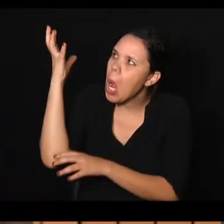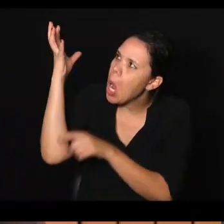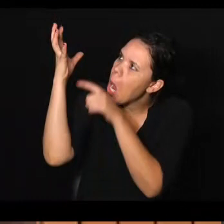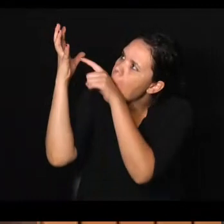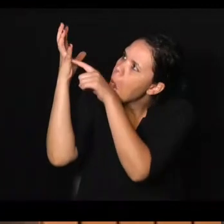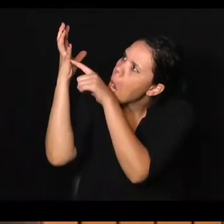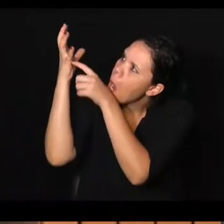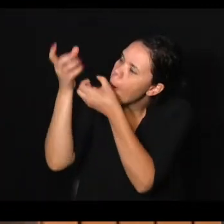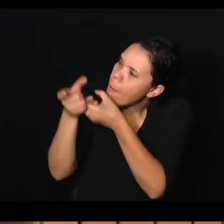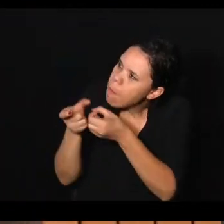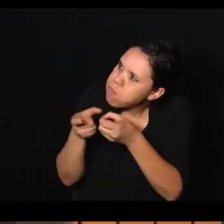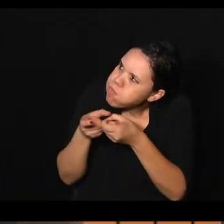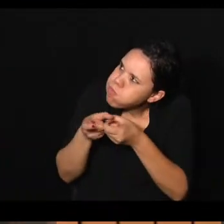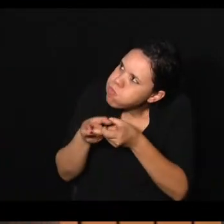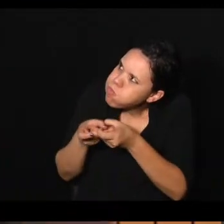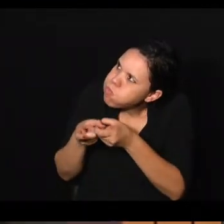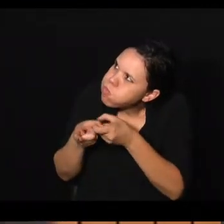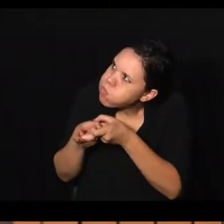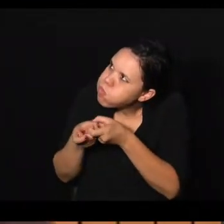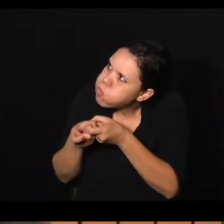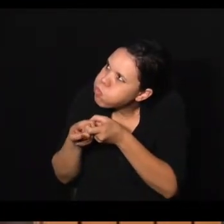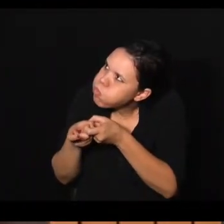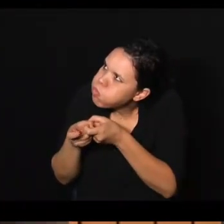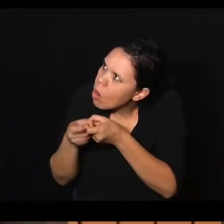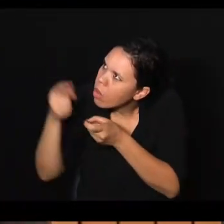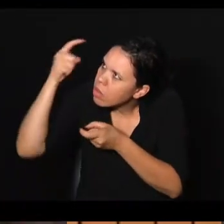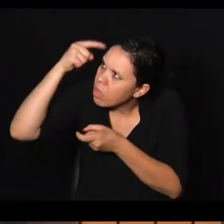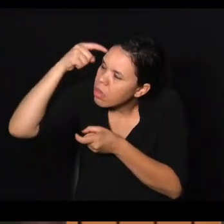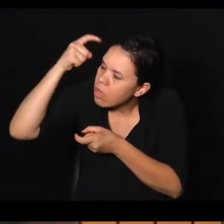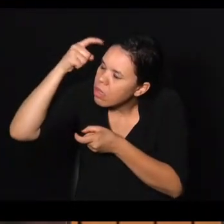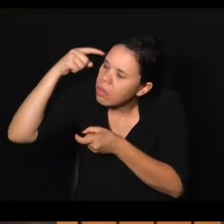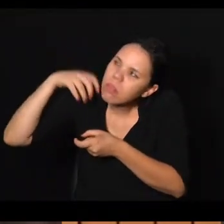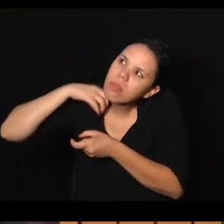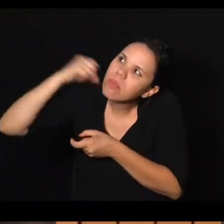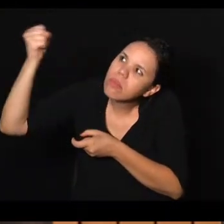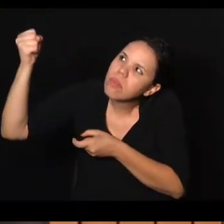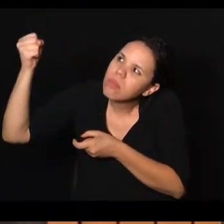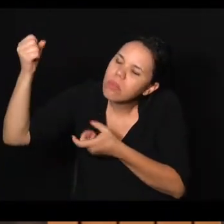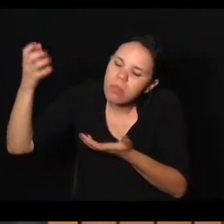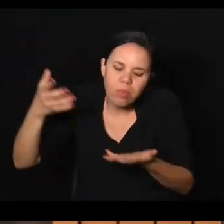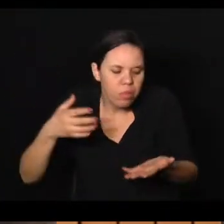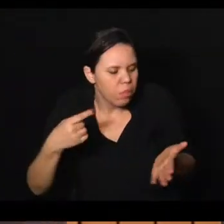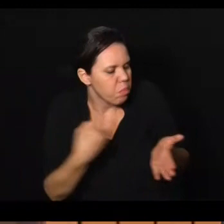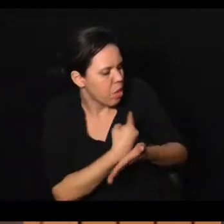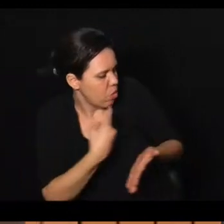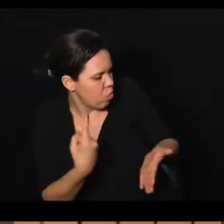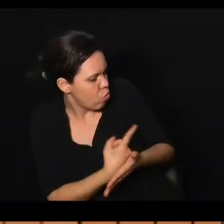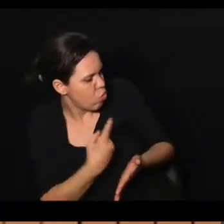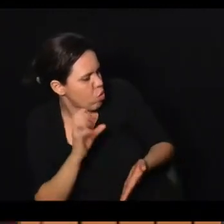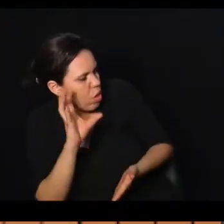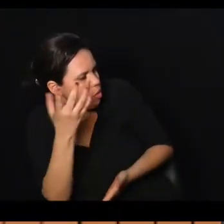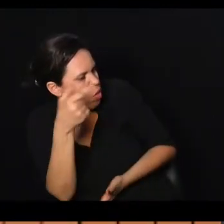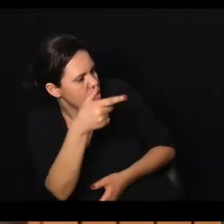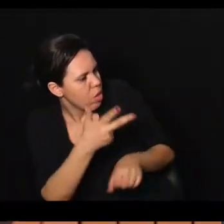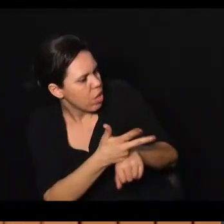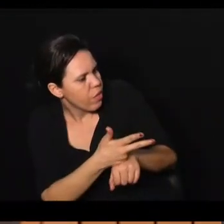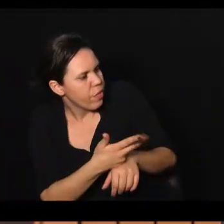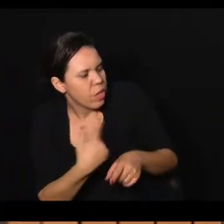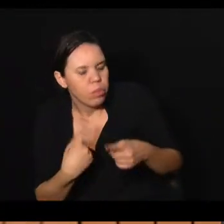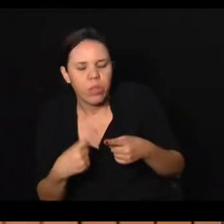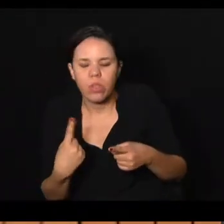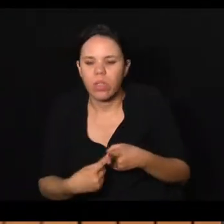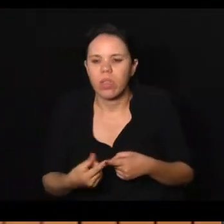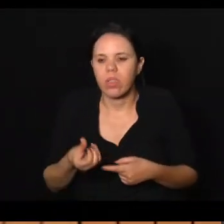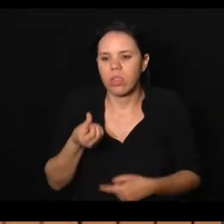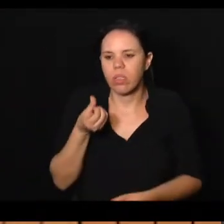de um pé de goiaba aos 10 anos tentando suicídio? Ninguém perguntou quando viu aquele vídeo. Eu estava lá, porque aos 6